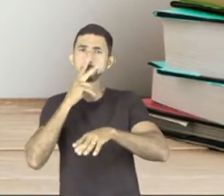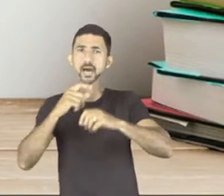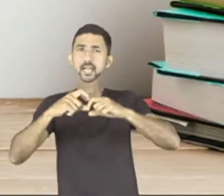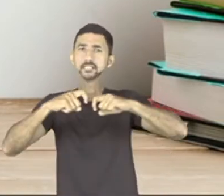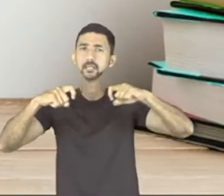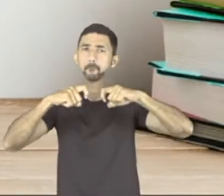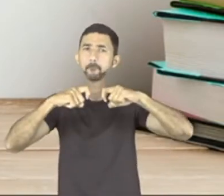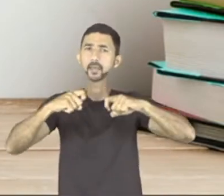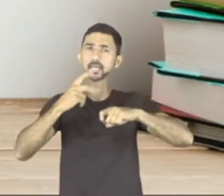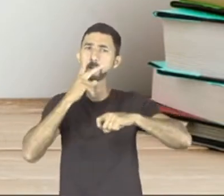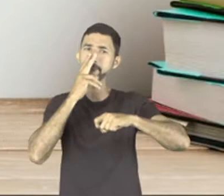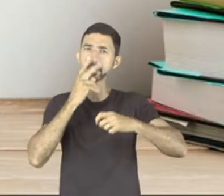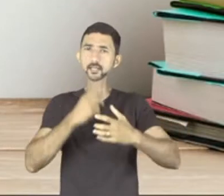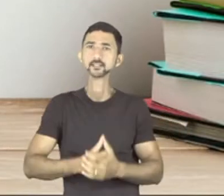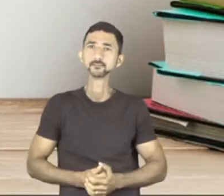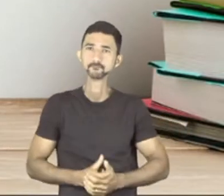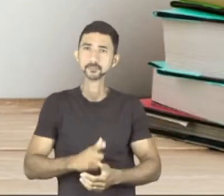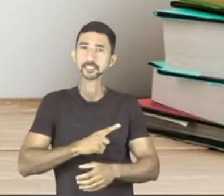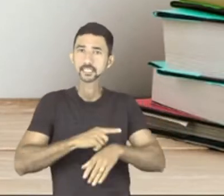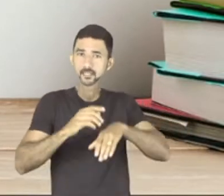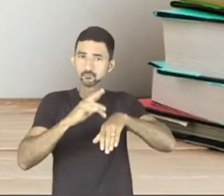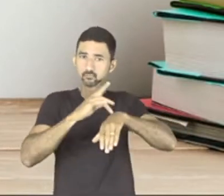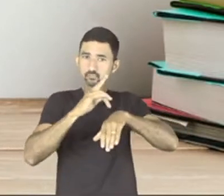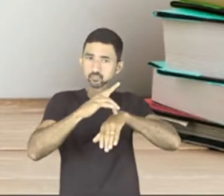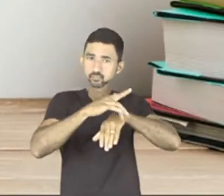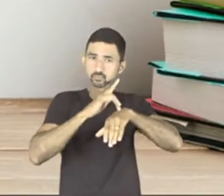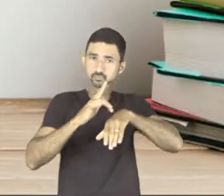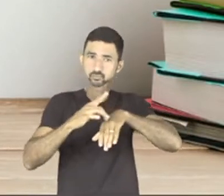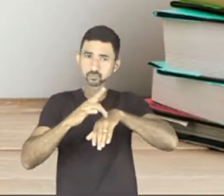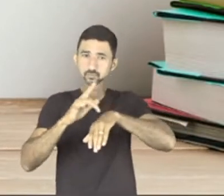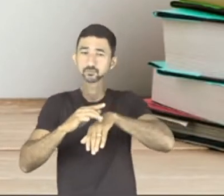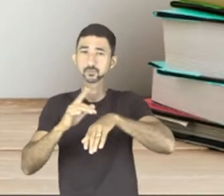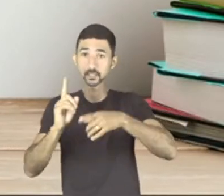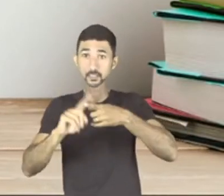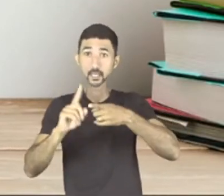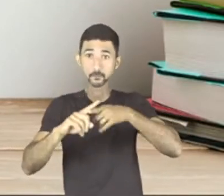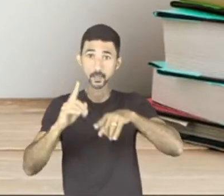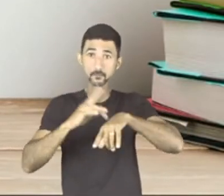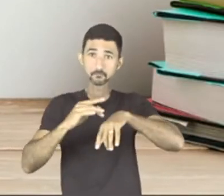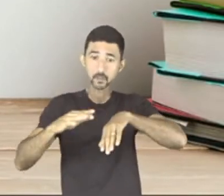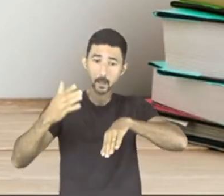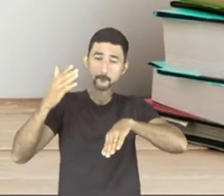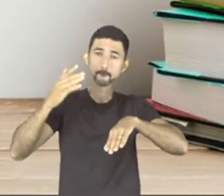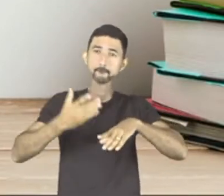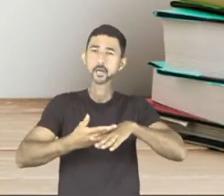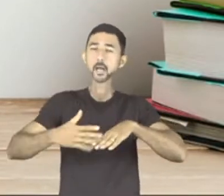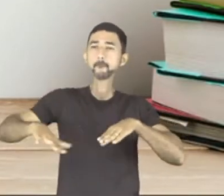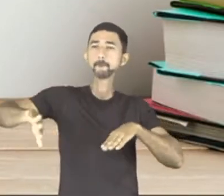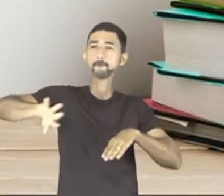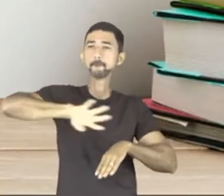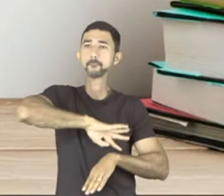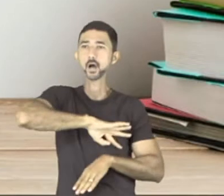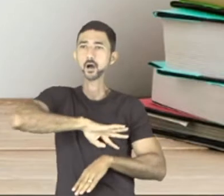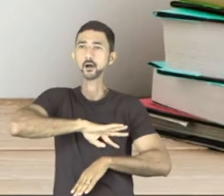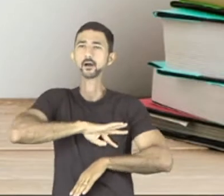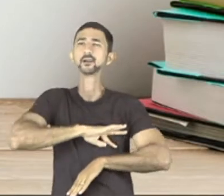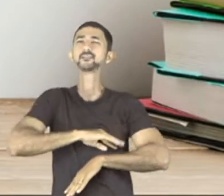meia, também tem sensores que vão detectar ali a pontuação a ser